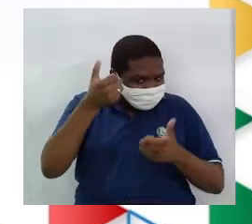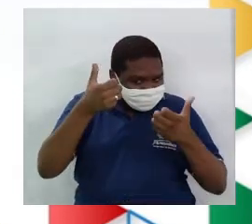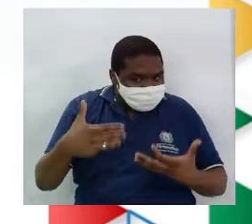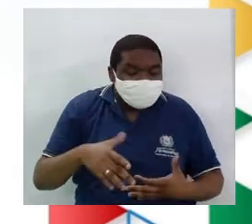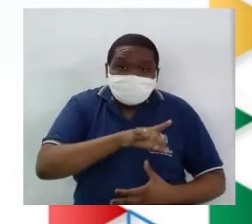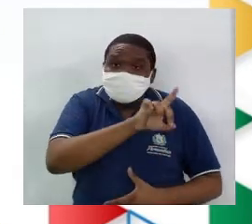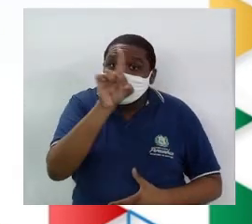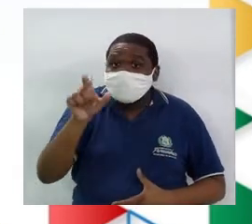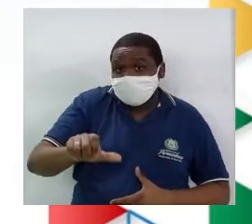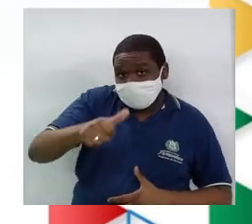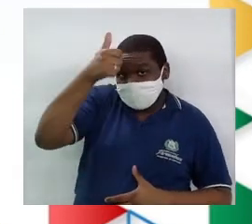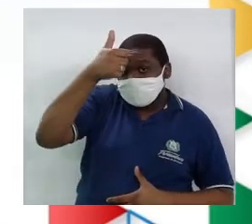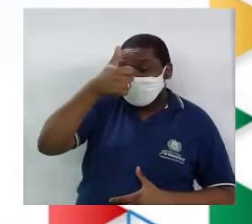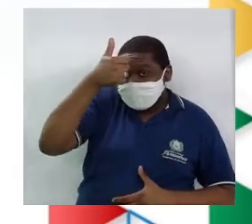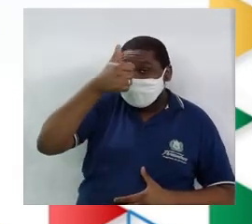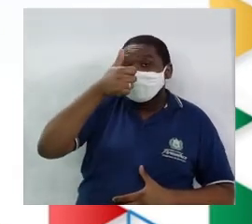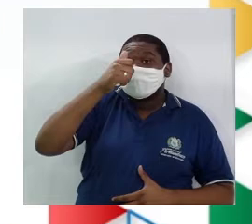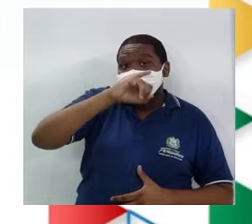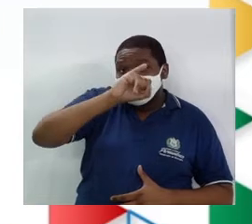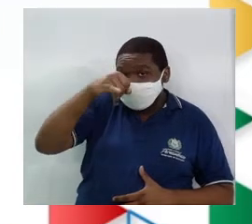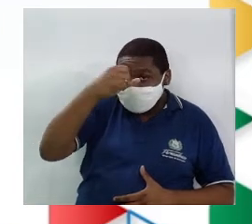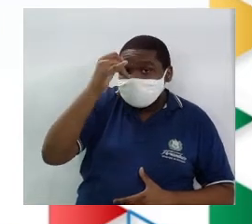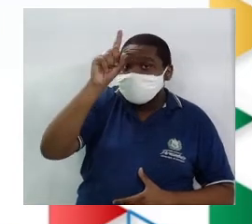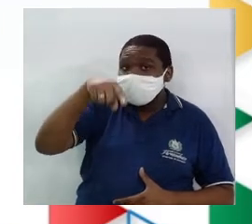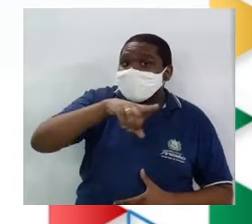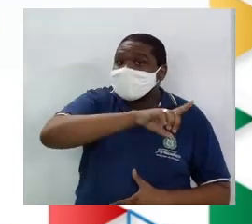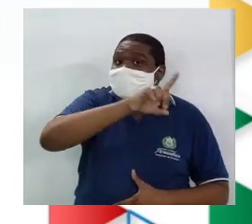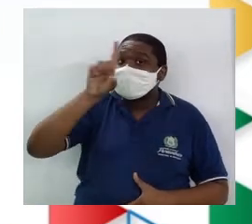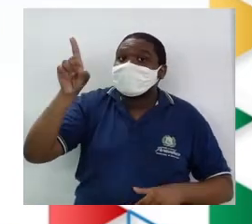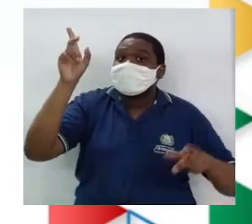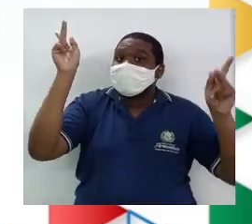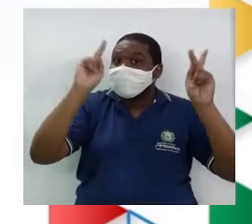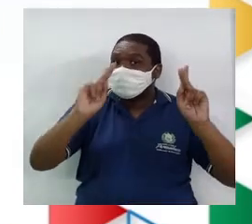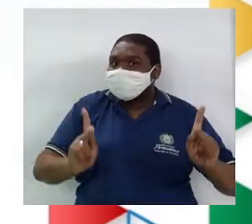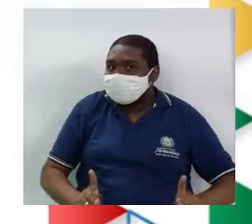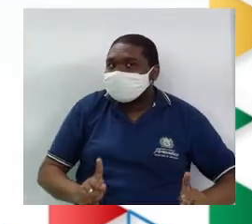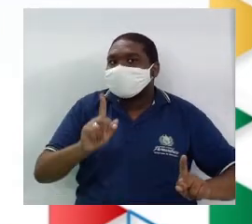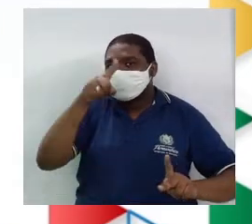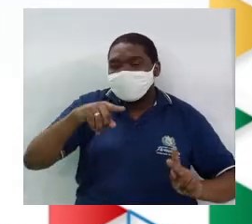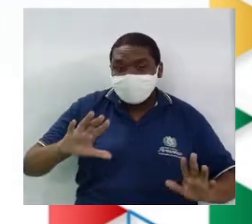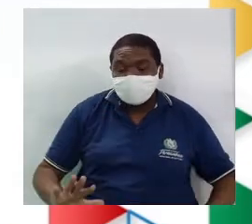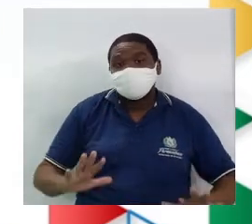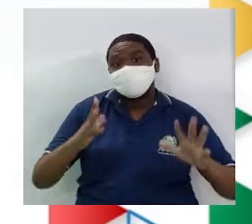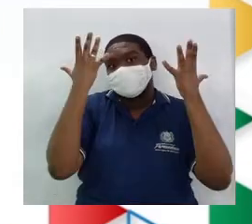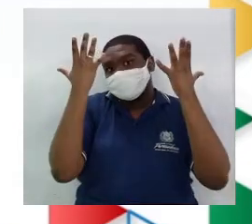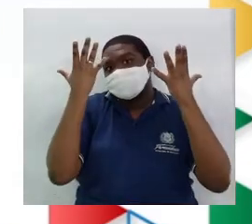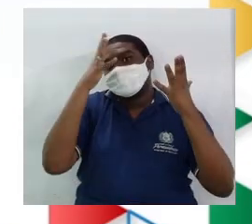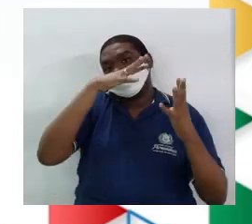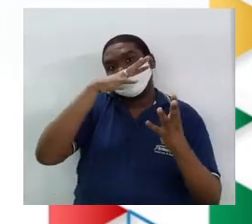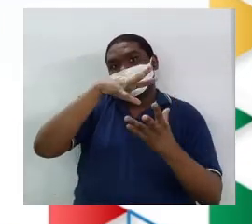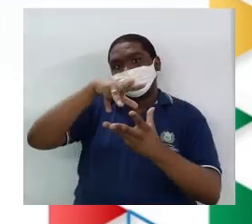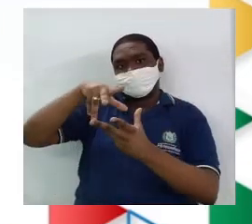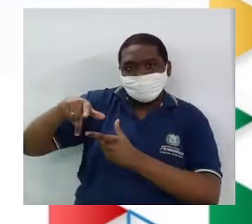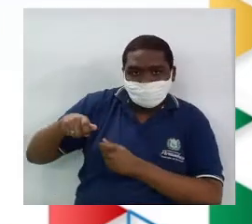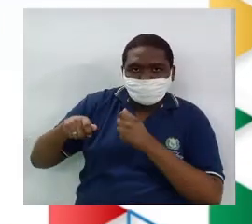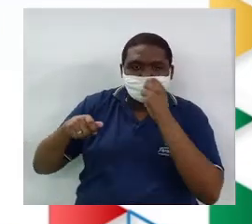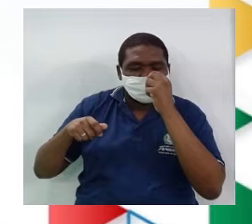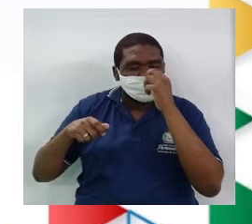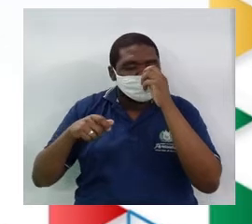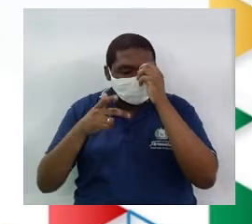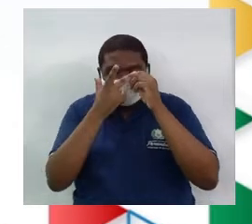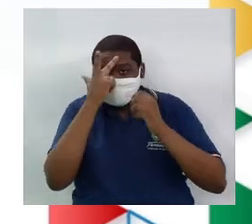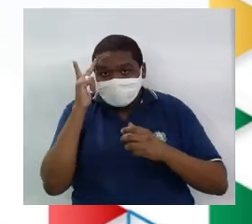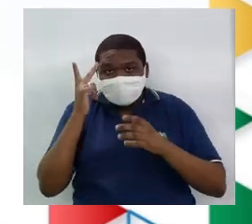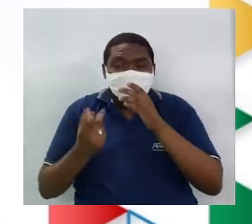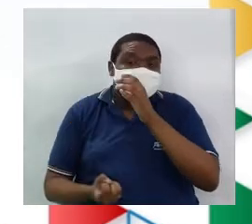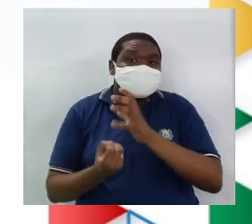janeiro é o dia da paz internacional, da confraternização universal. E quem fundou?